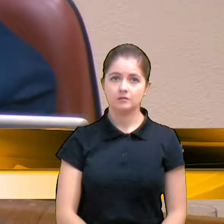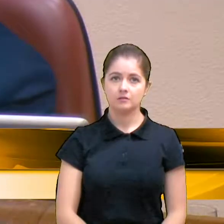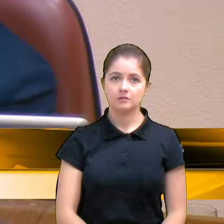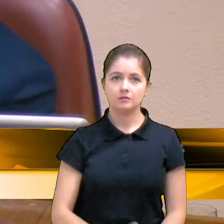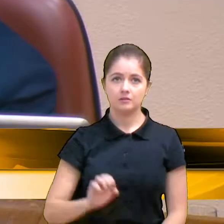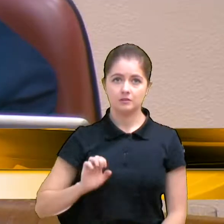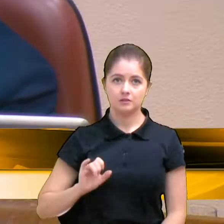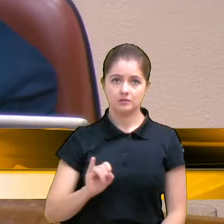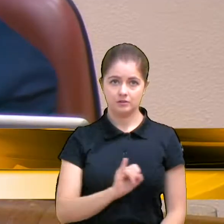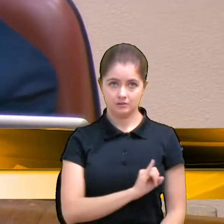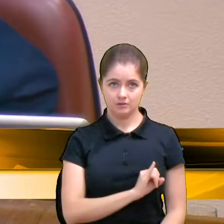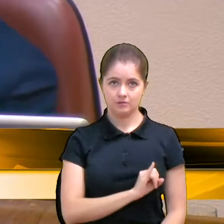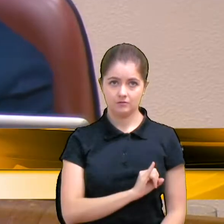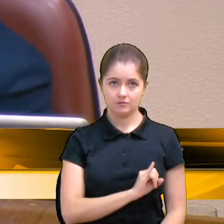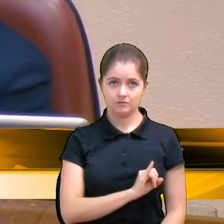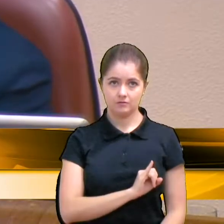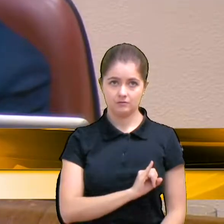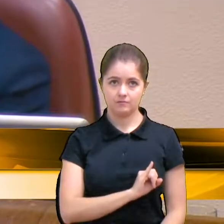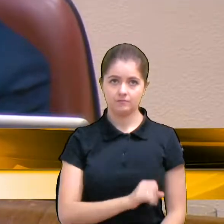Carlos.